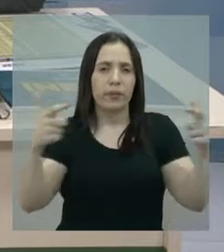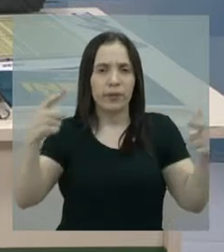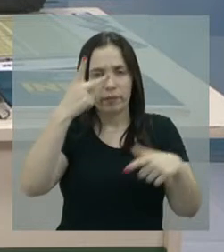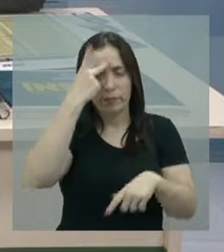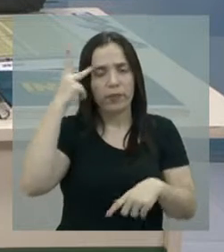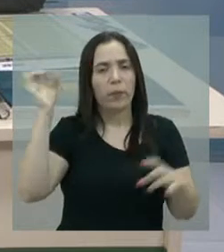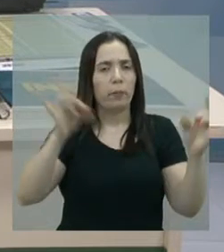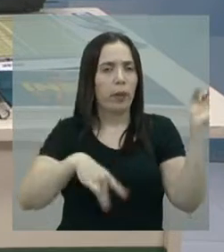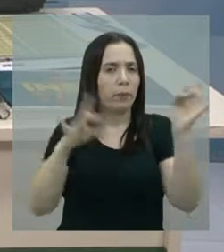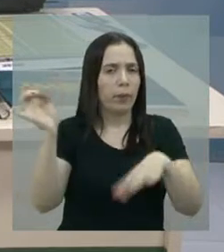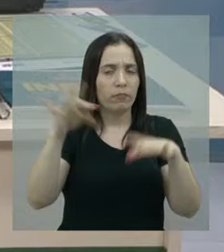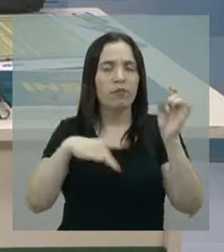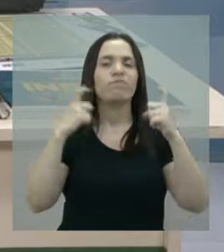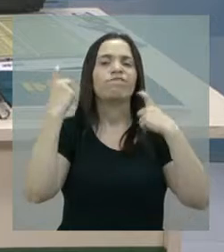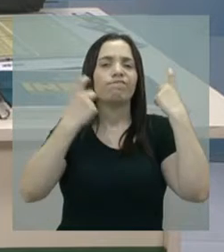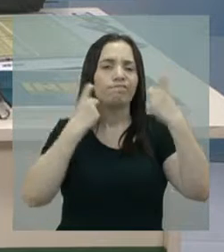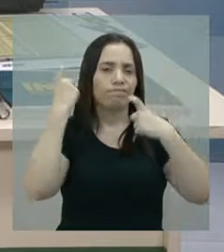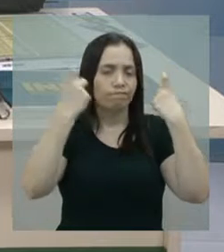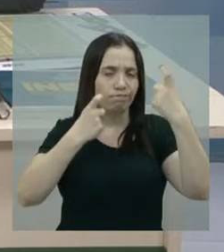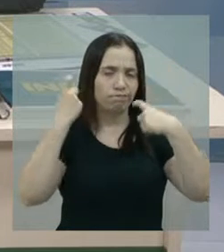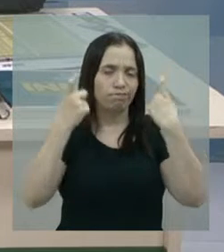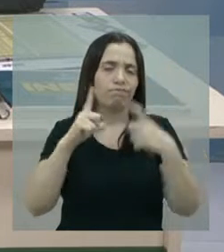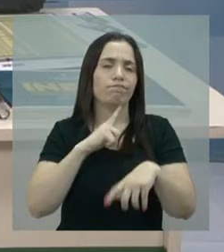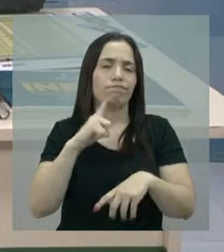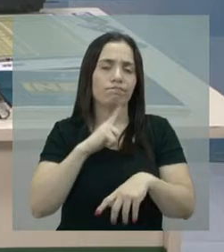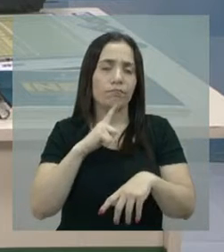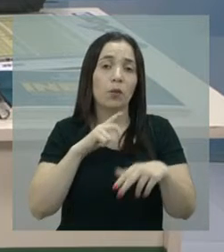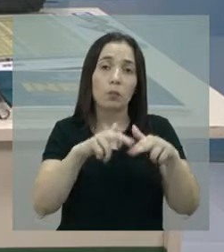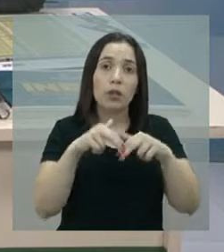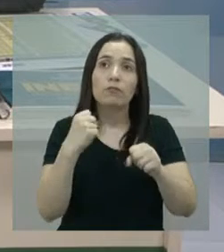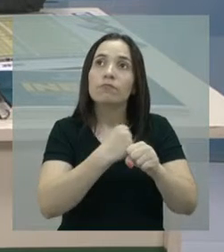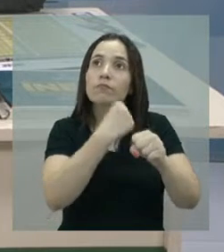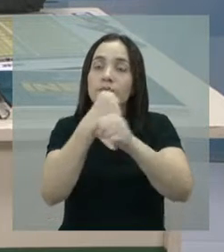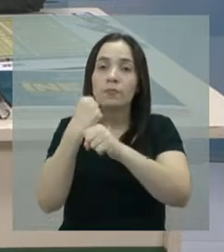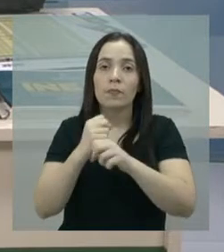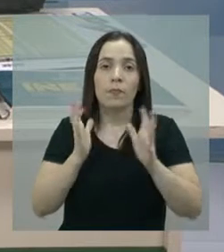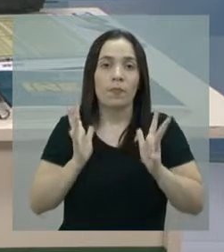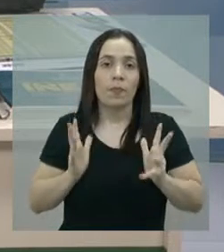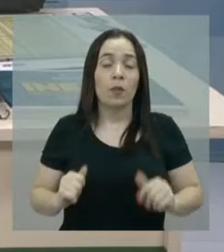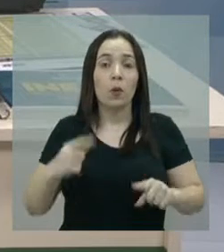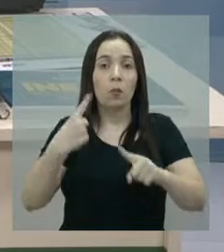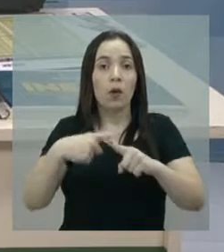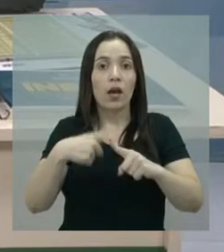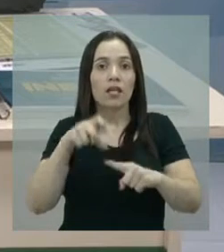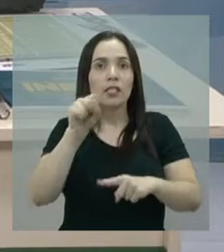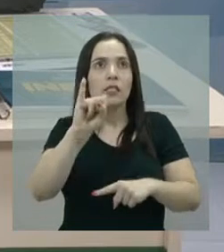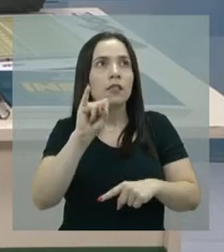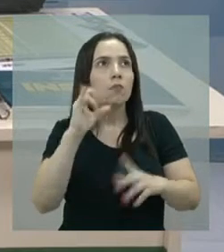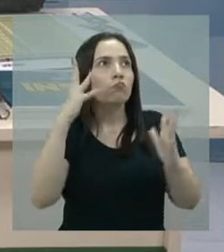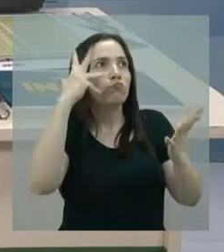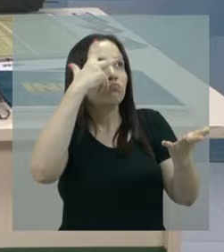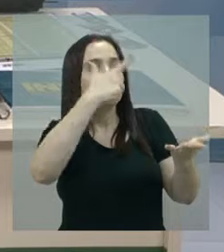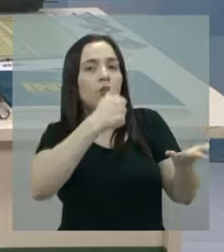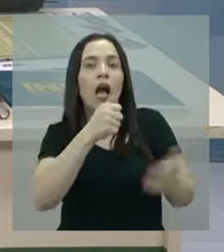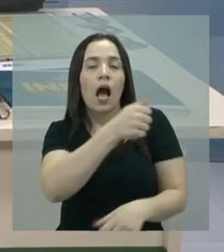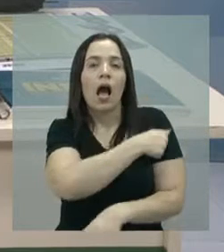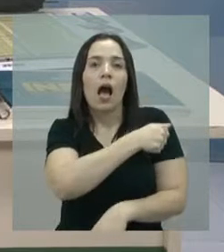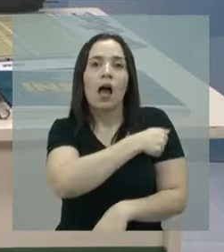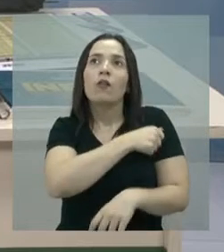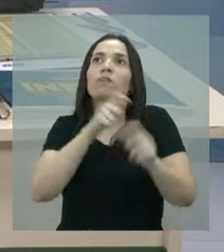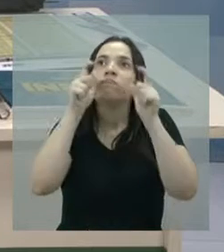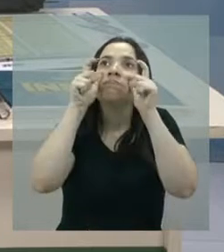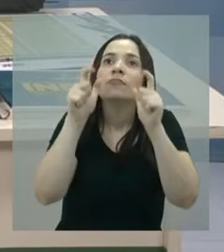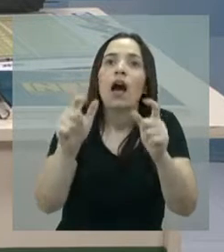grande. Muito preocupante. Então, a estrutura física é fundamental para que o aluno tenha vontade de ir para a escola. Se sinta